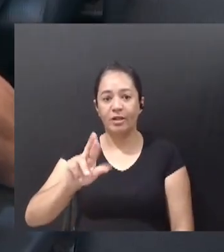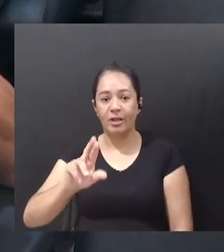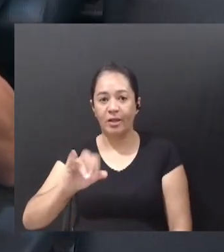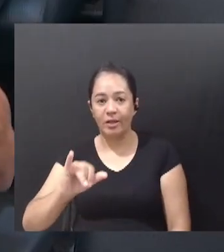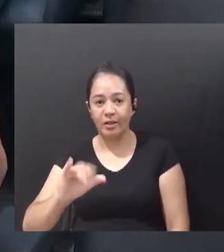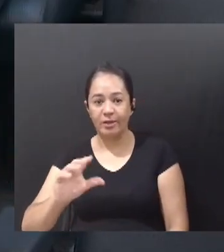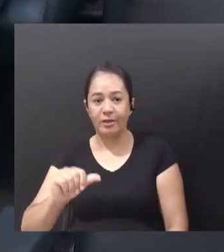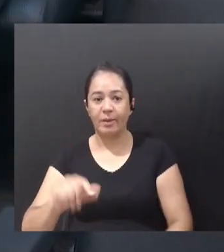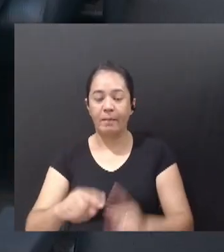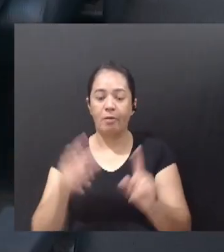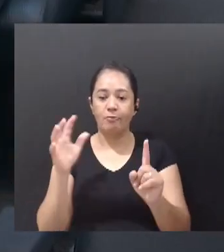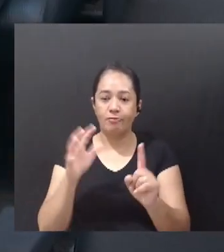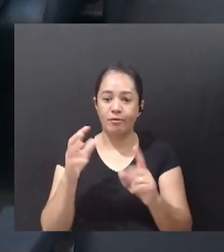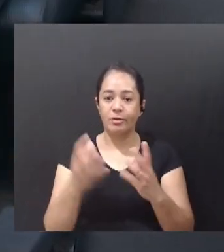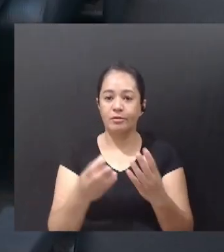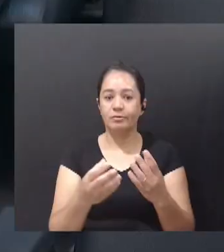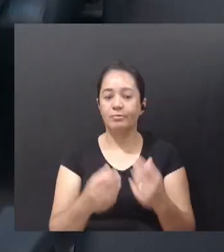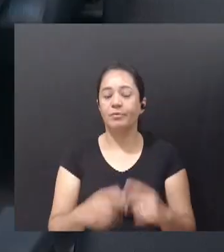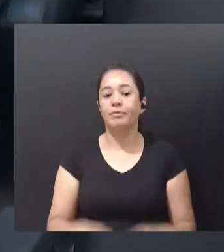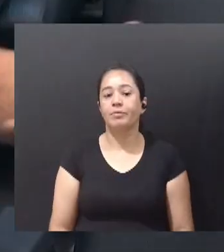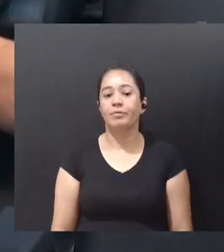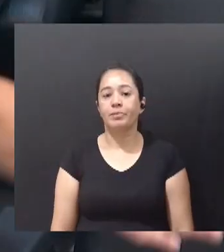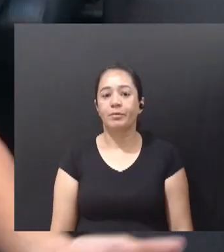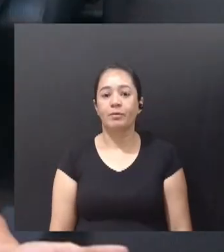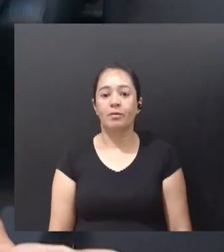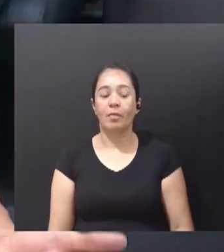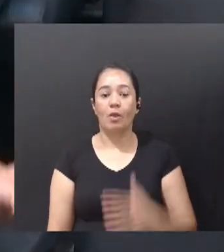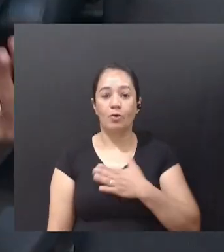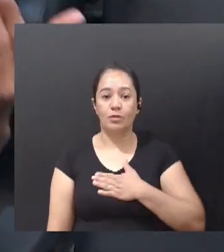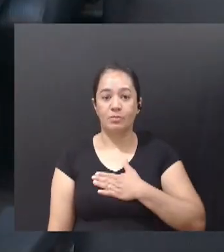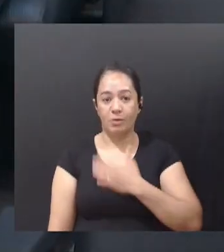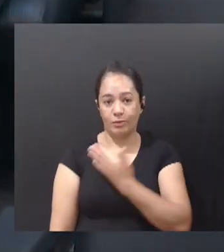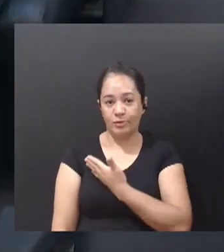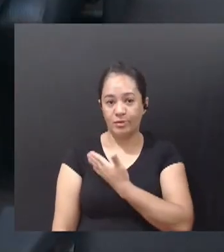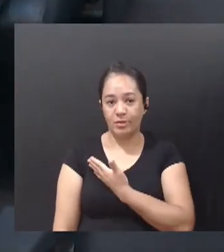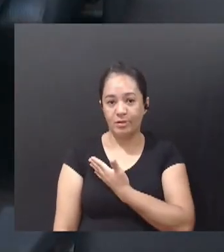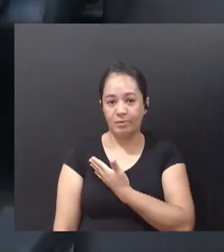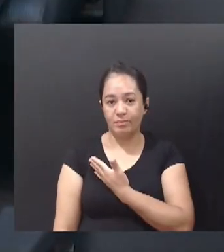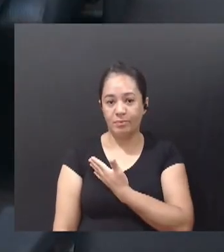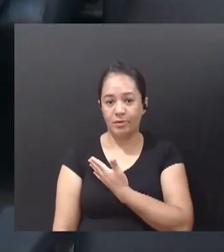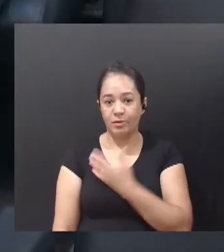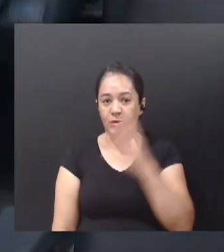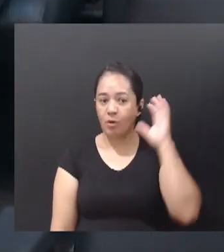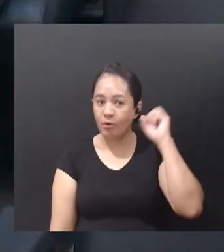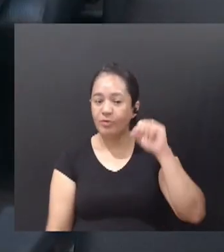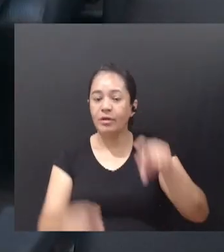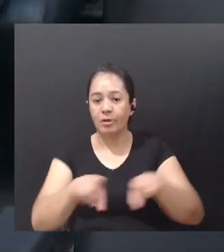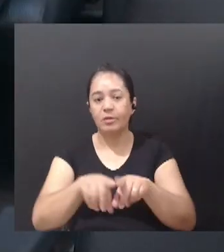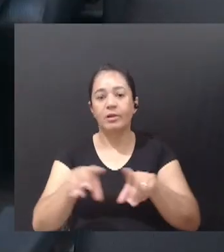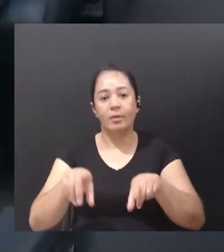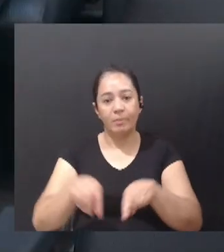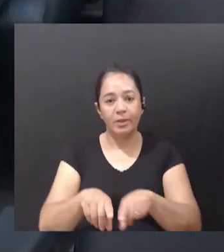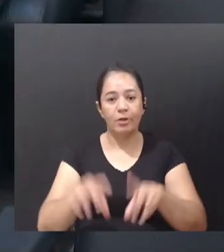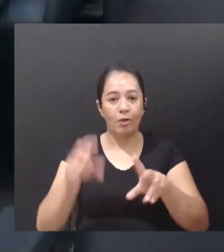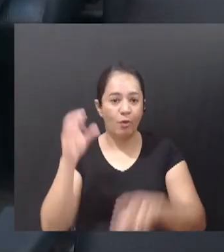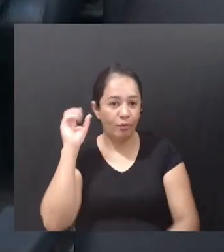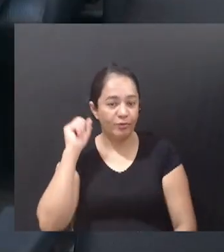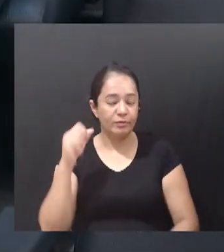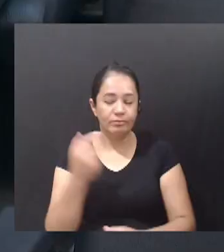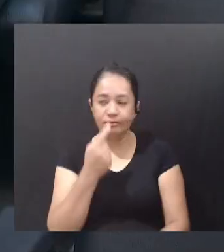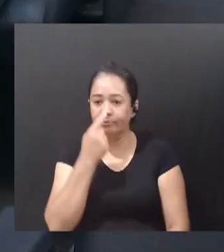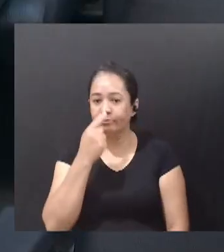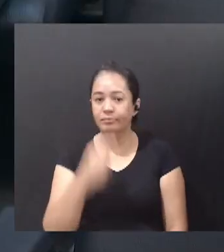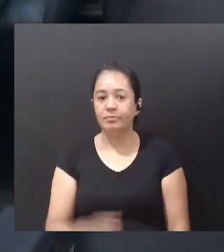muito grande, né, de lá que eles são. Então, os meus amigos ouviam o sistema negro e eu acabava ouvindo também. E tive uma aproximação ao rap